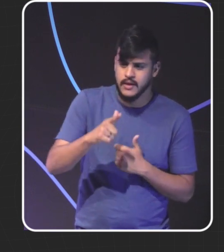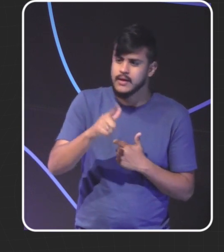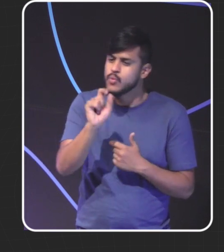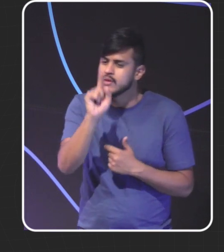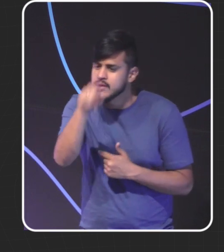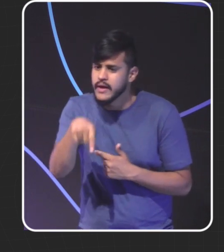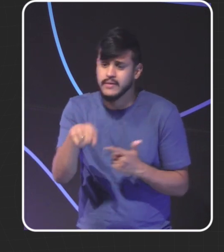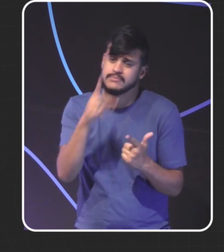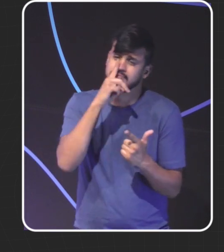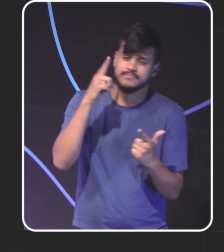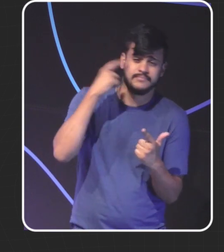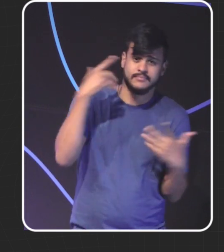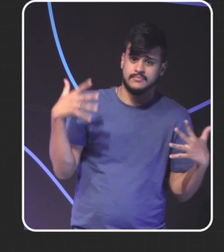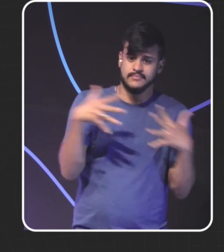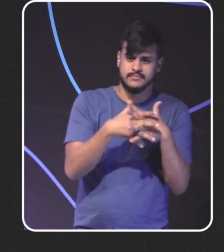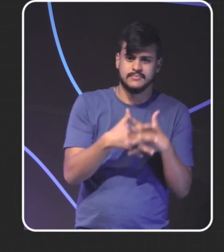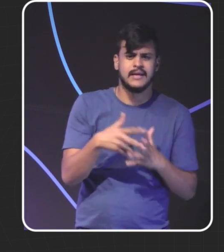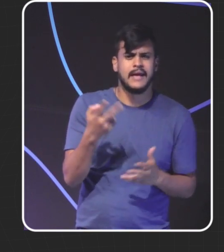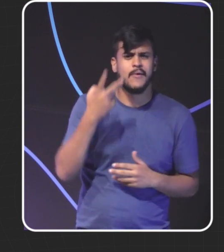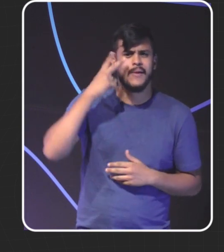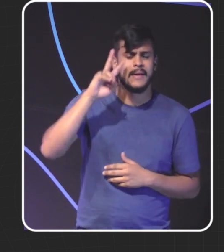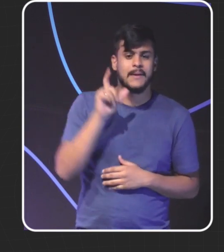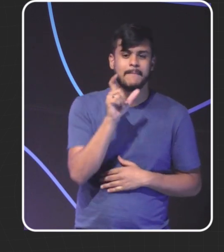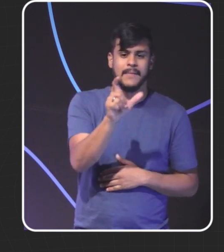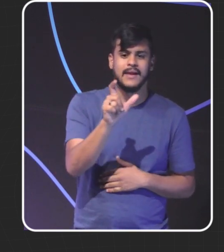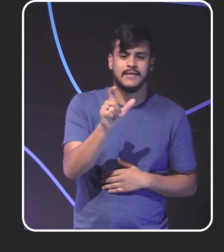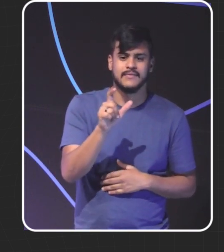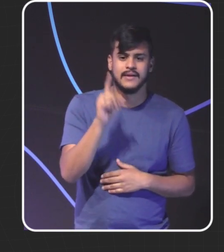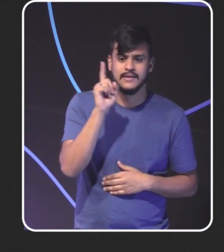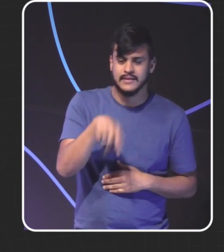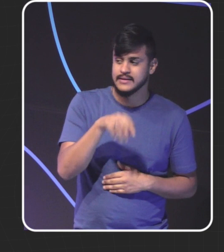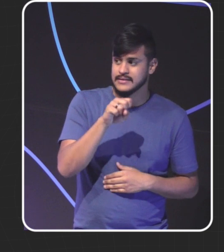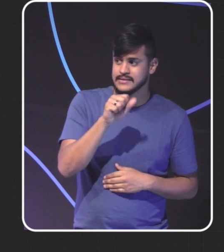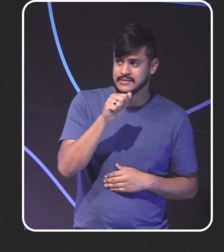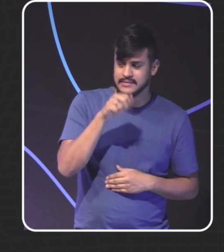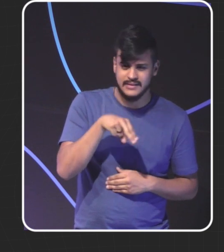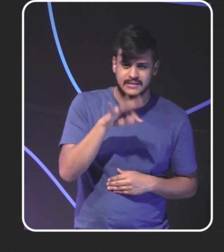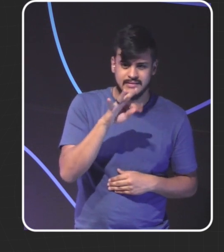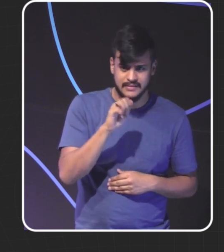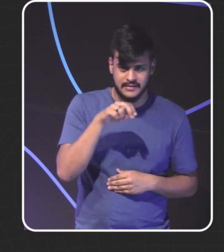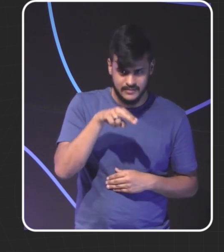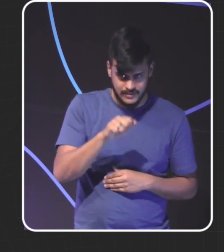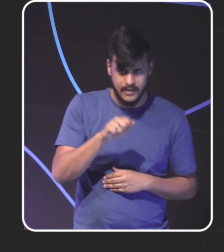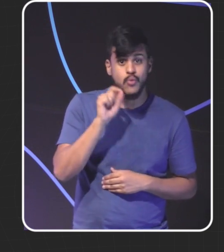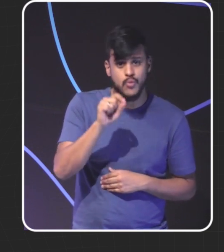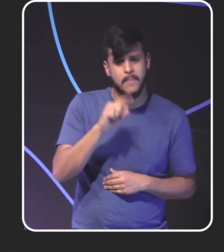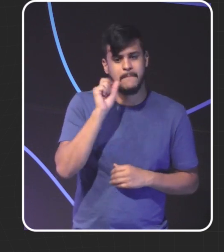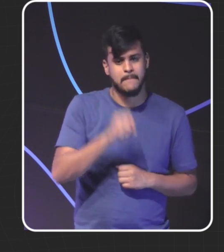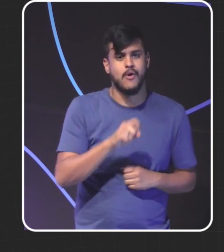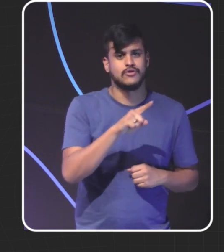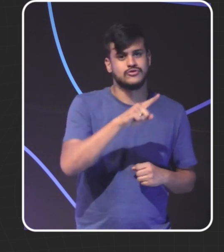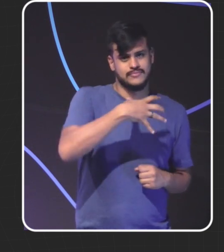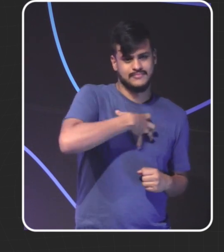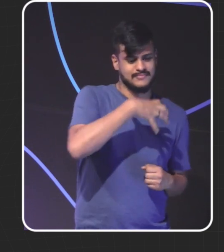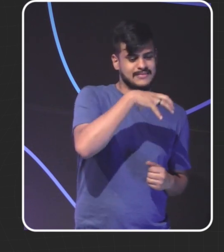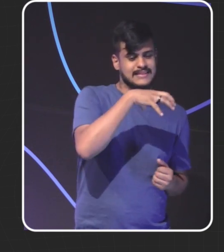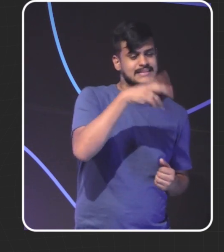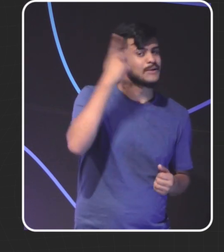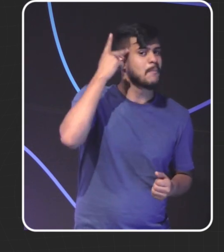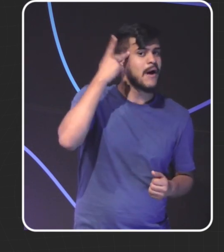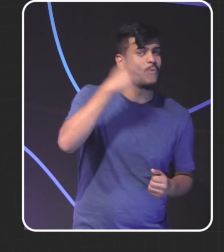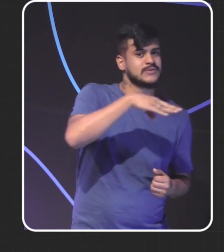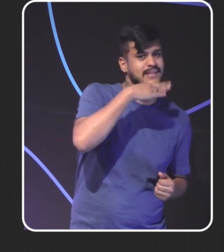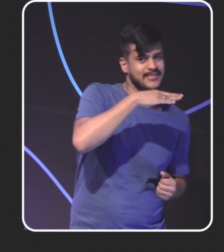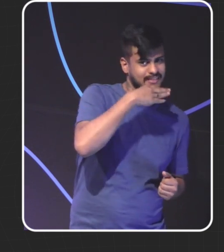de compreensão. Eu lembro que a Uhum. palavra foi Santana, né? Santana representa um bairro de São Paulo, representa um